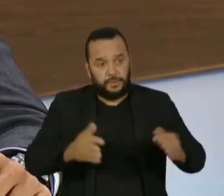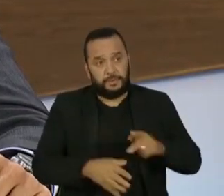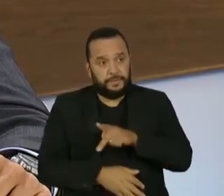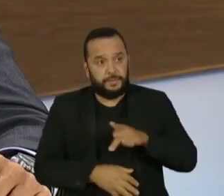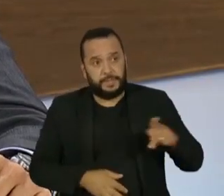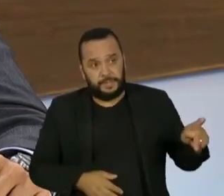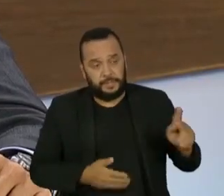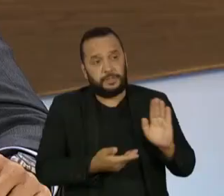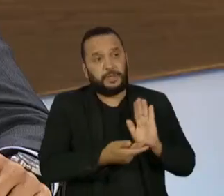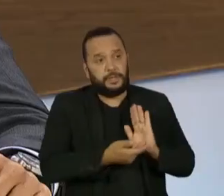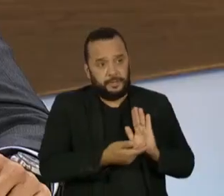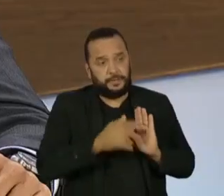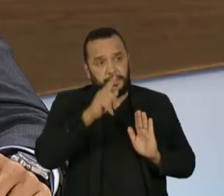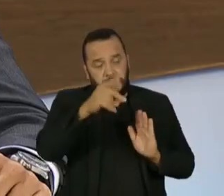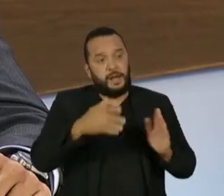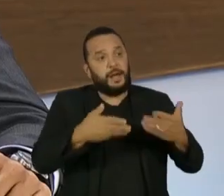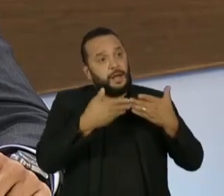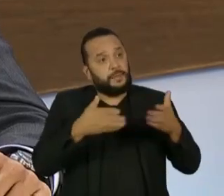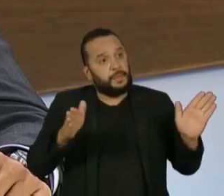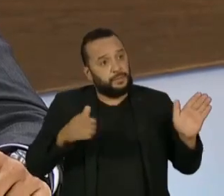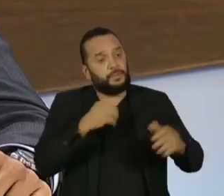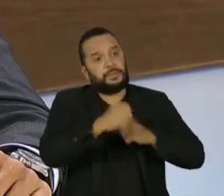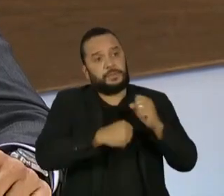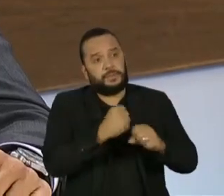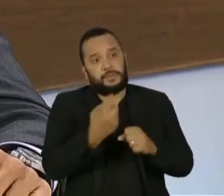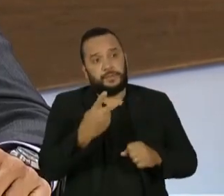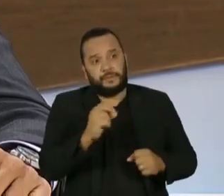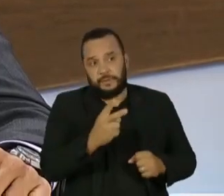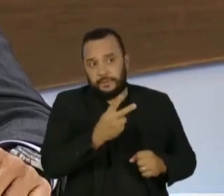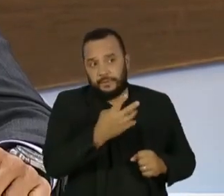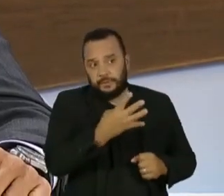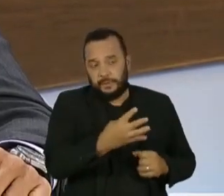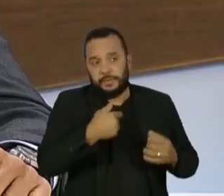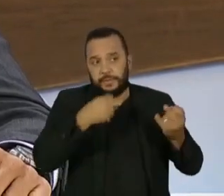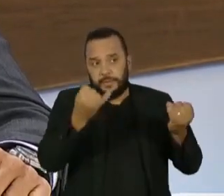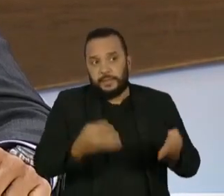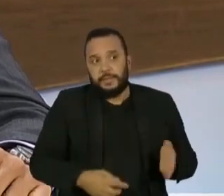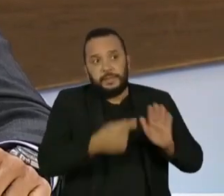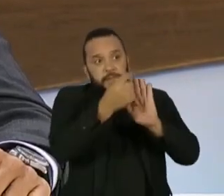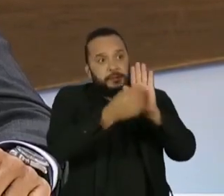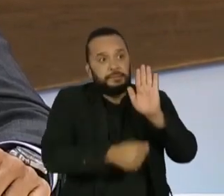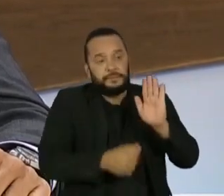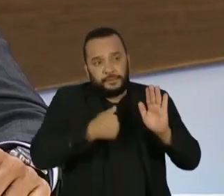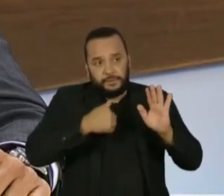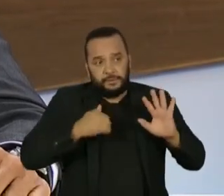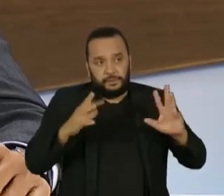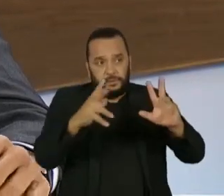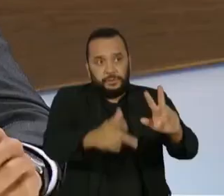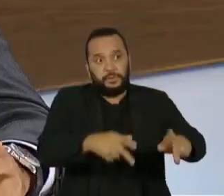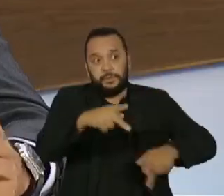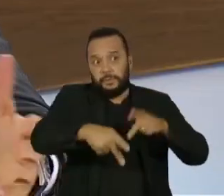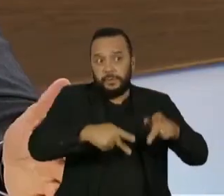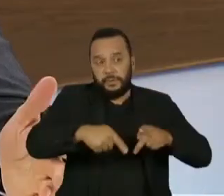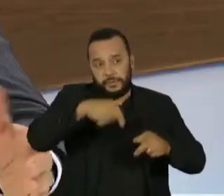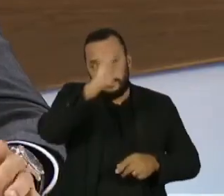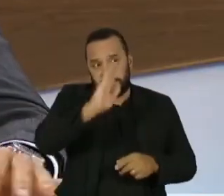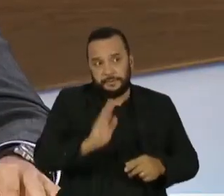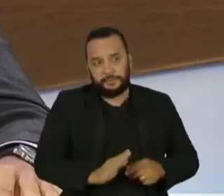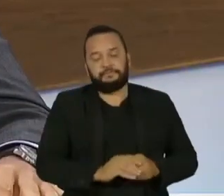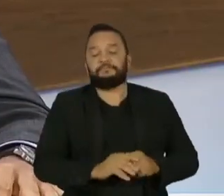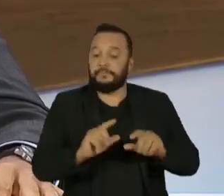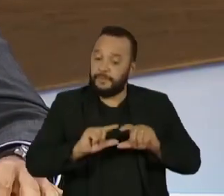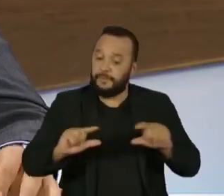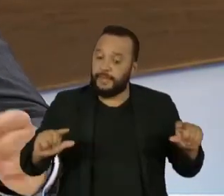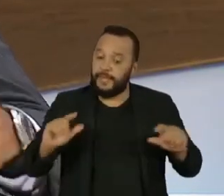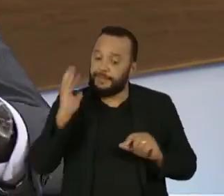dos trabalhos do Poder Legislativo de 2024, ele disse a seguinte frase: o orçamento é de todas e todos os brasileiros. Uma frase muito